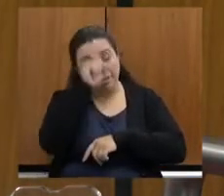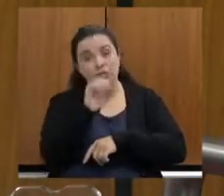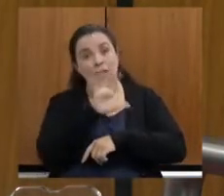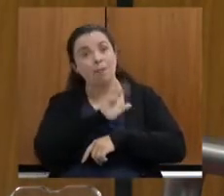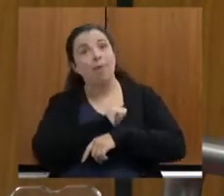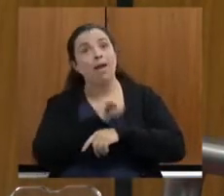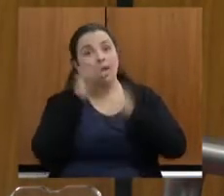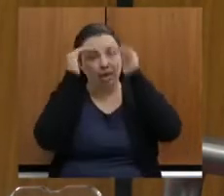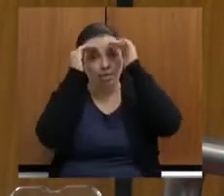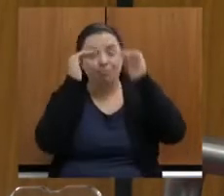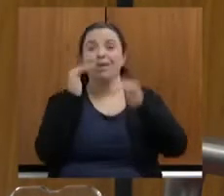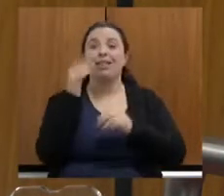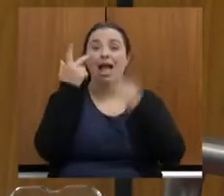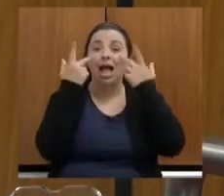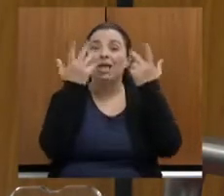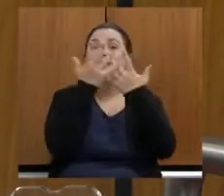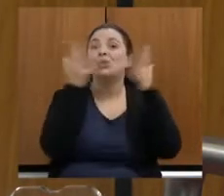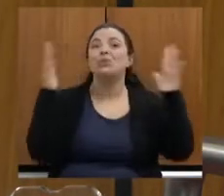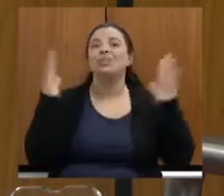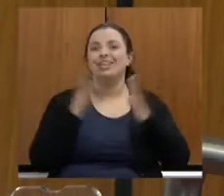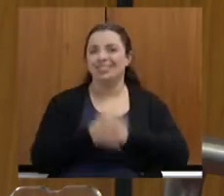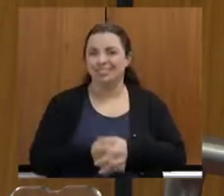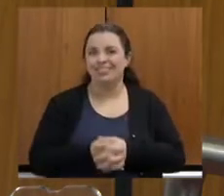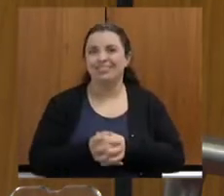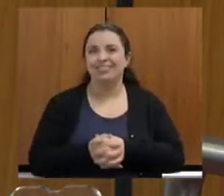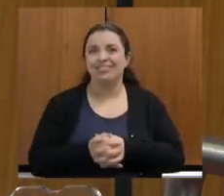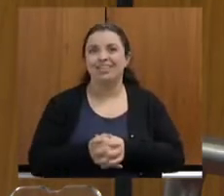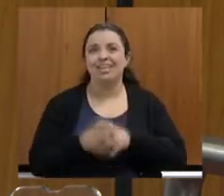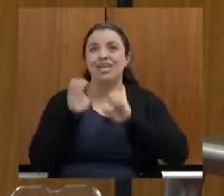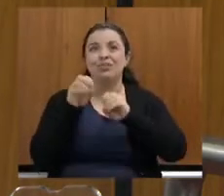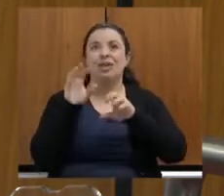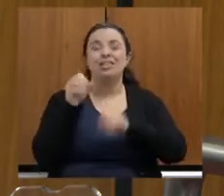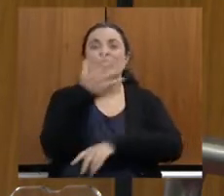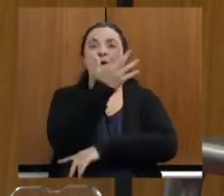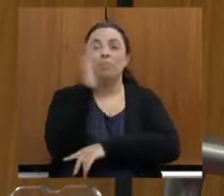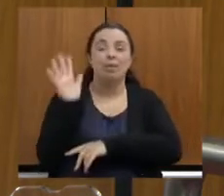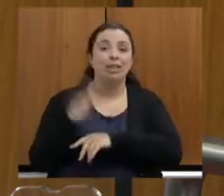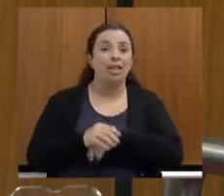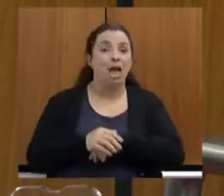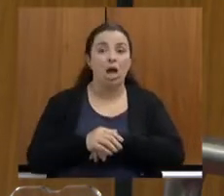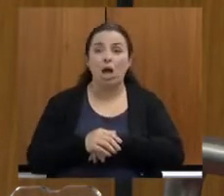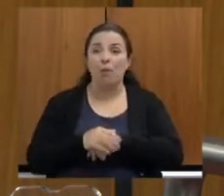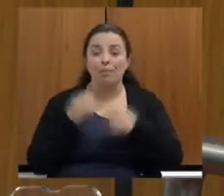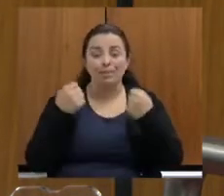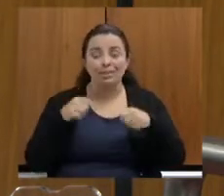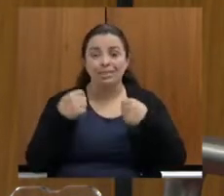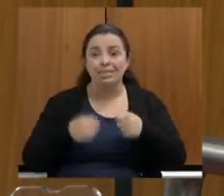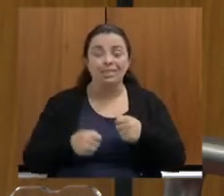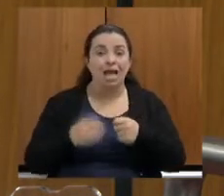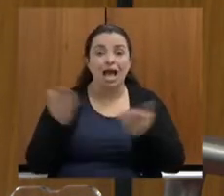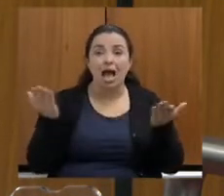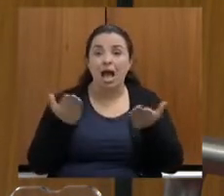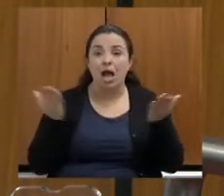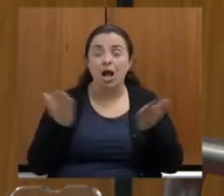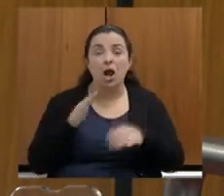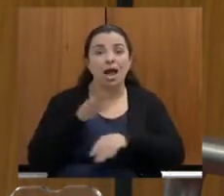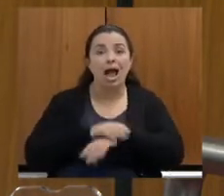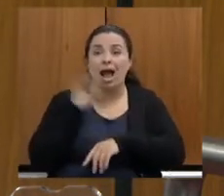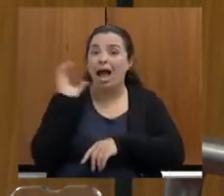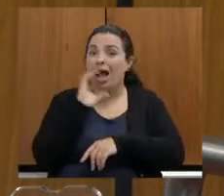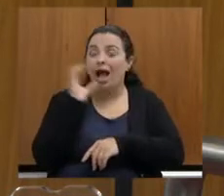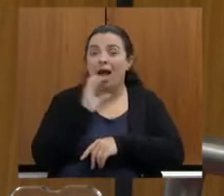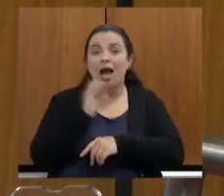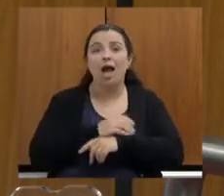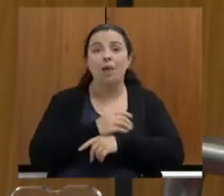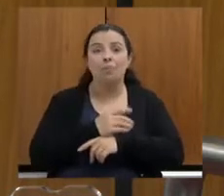natureza e educação ambiental gente já passou da hora de ser levado a sério nos nossos O que é